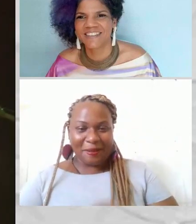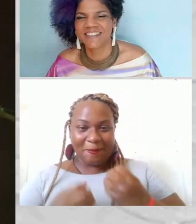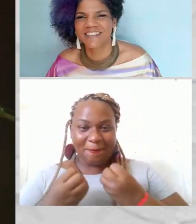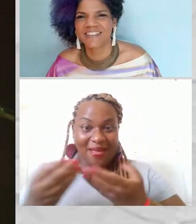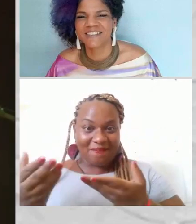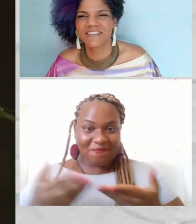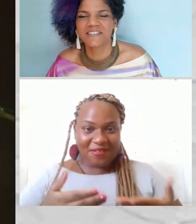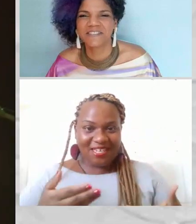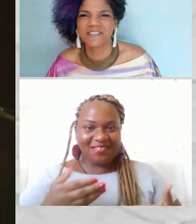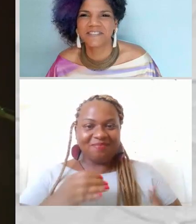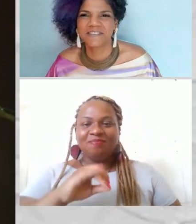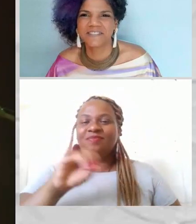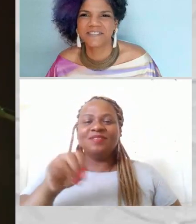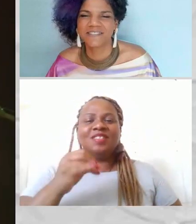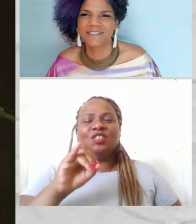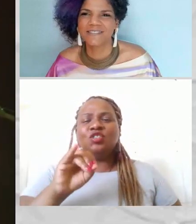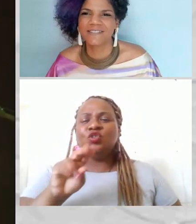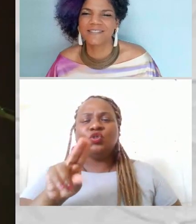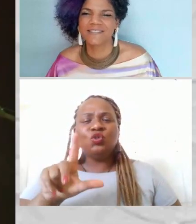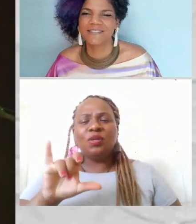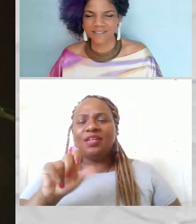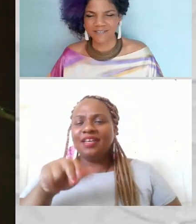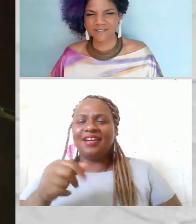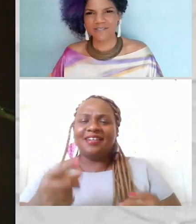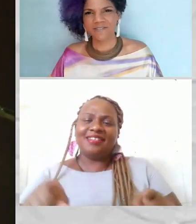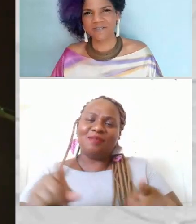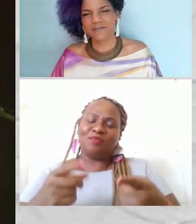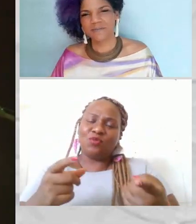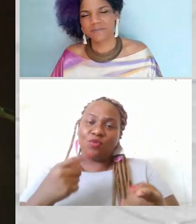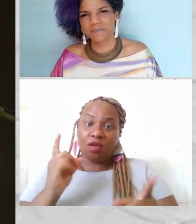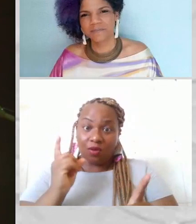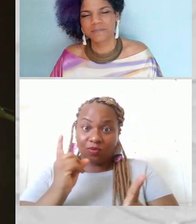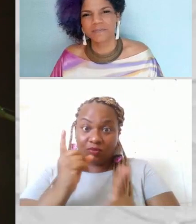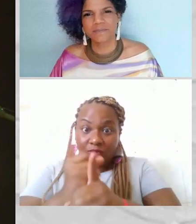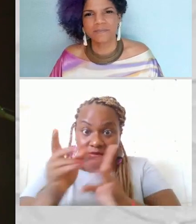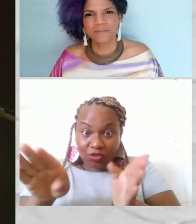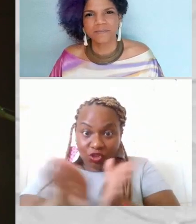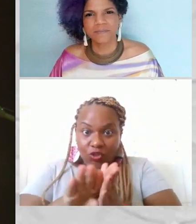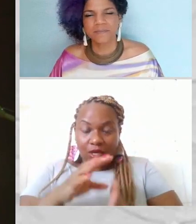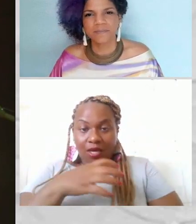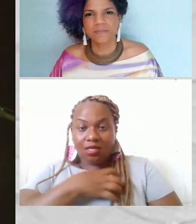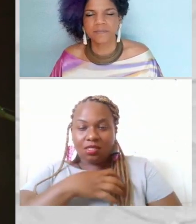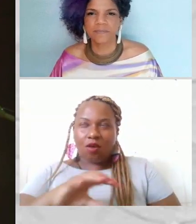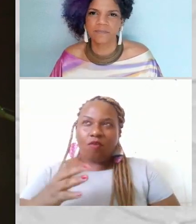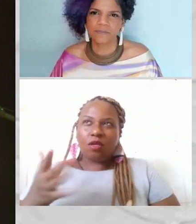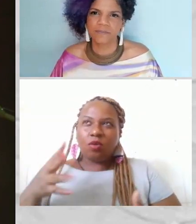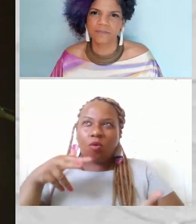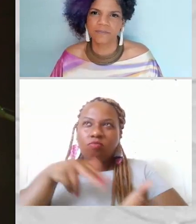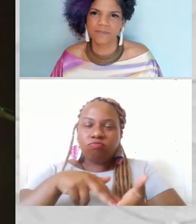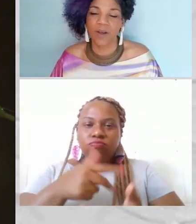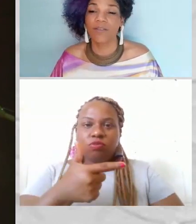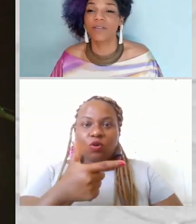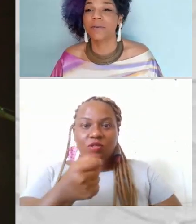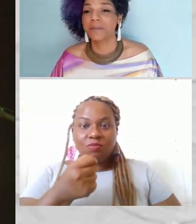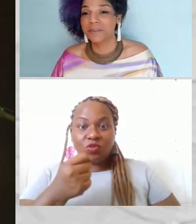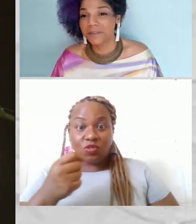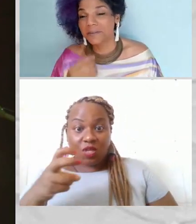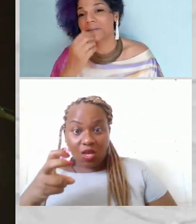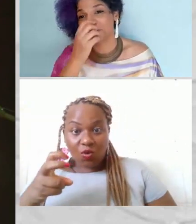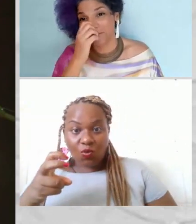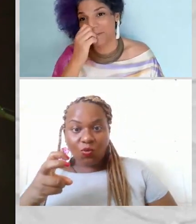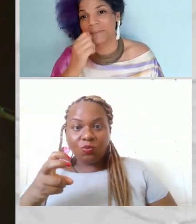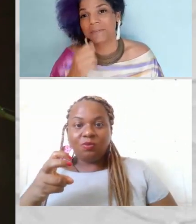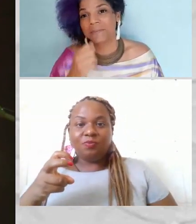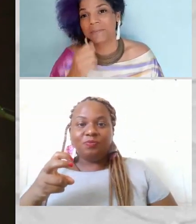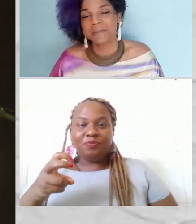Juliana é uma irmã que a vida me deu na música, na poesia. Quando eu cheguei em Salvador em 2005, e eu não.